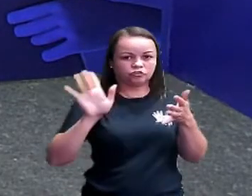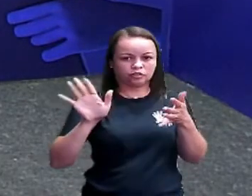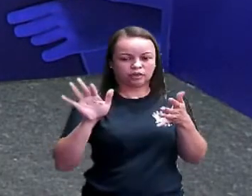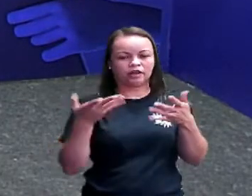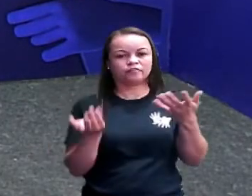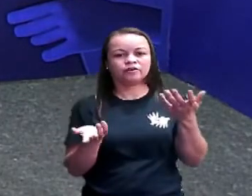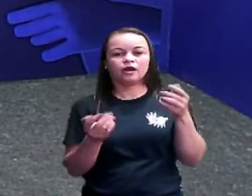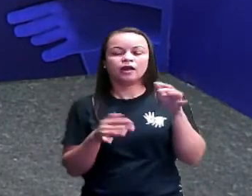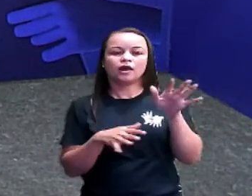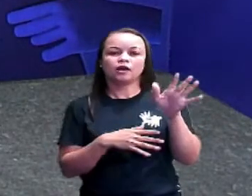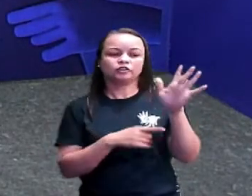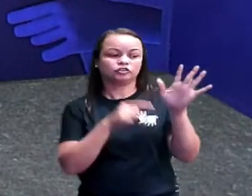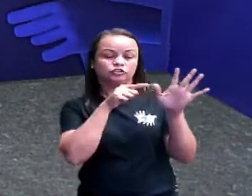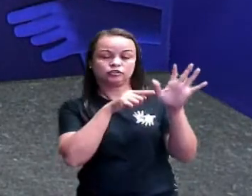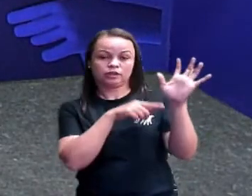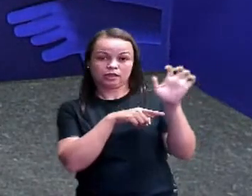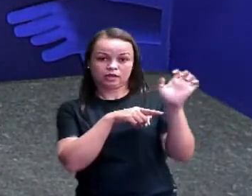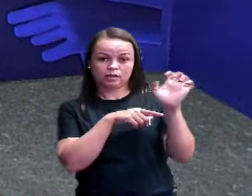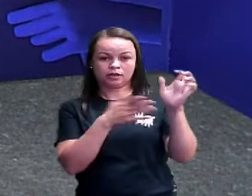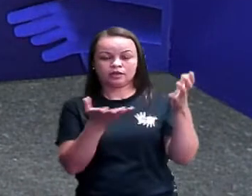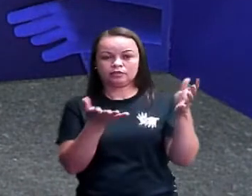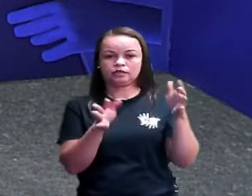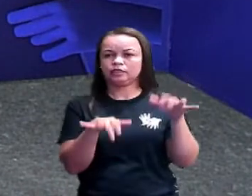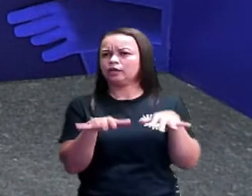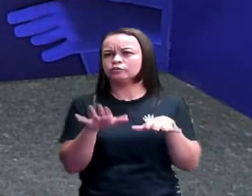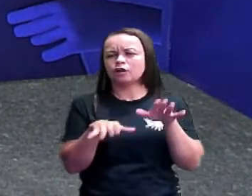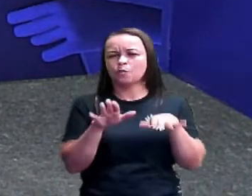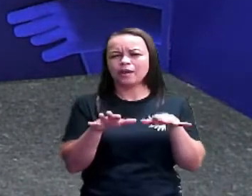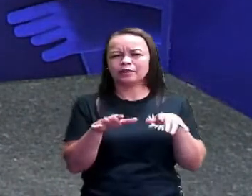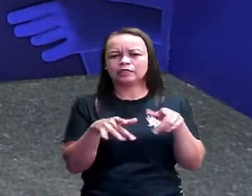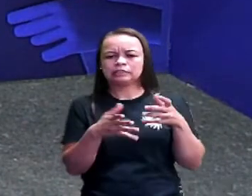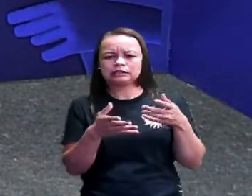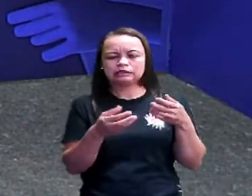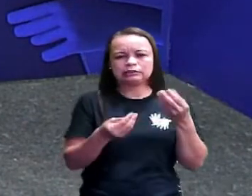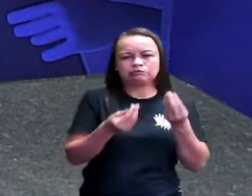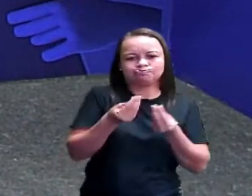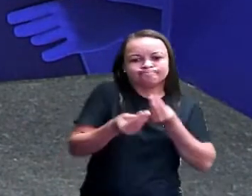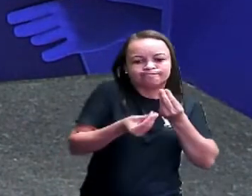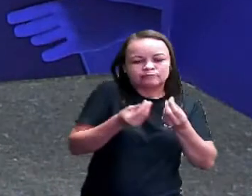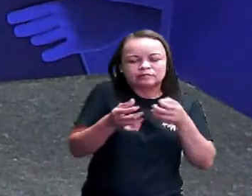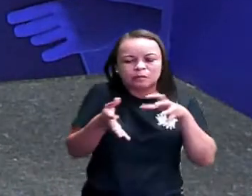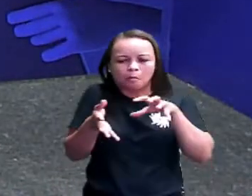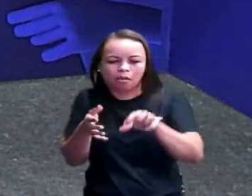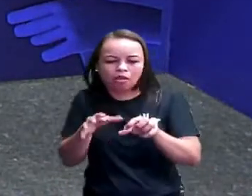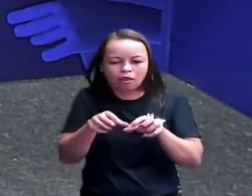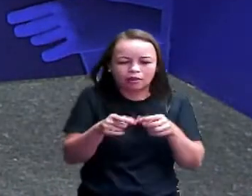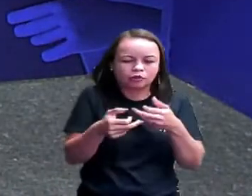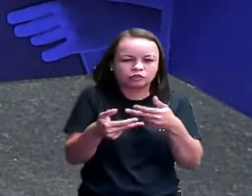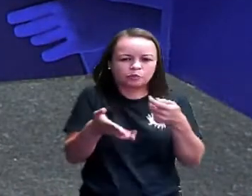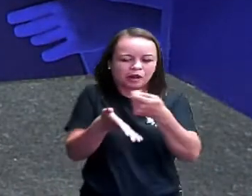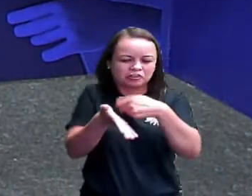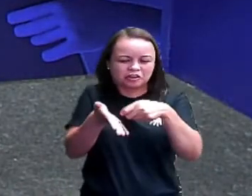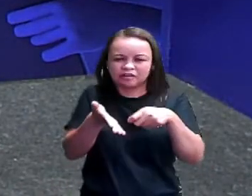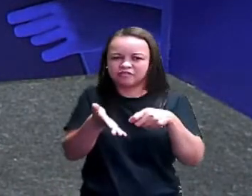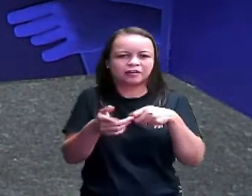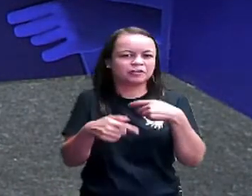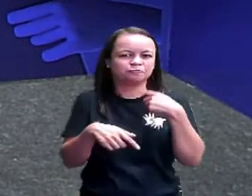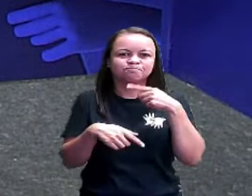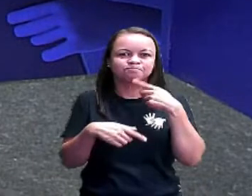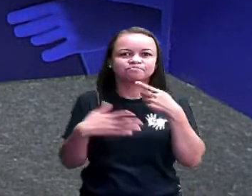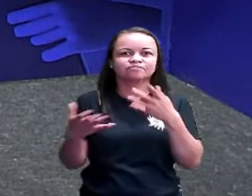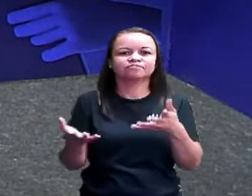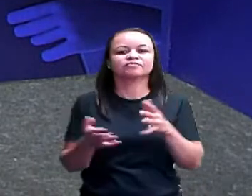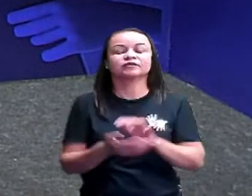mão esquerda é a outra mão, que geralmente a gente não tem, né, tanta habilidade para escrever. Mas tem algumas pessoas